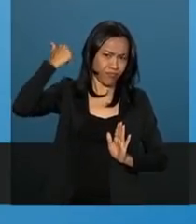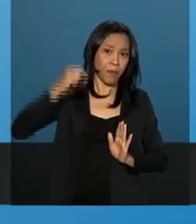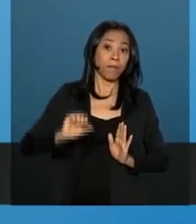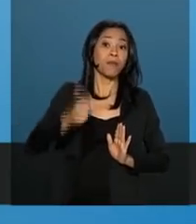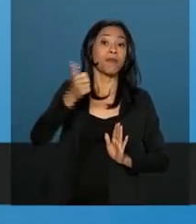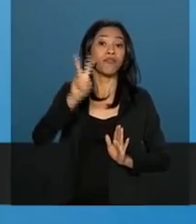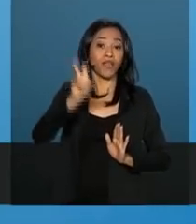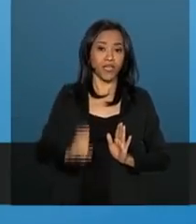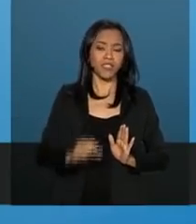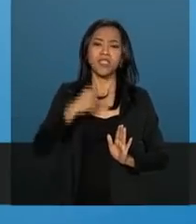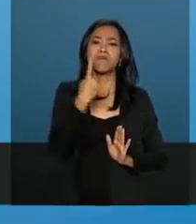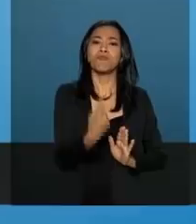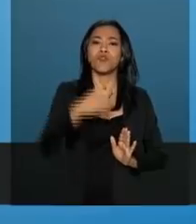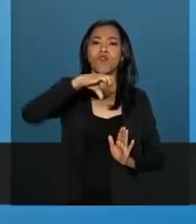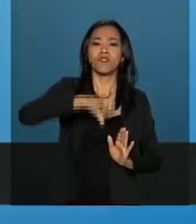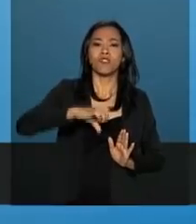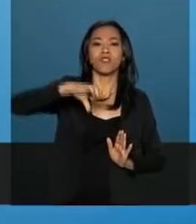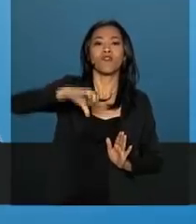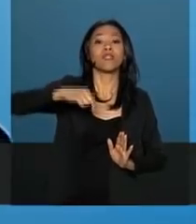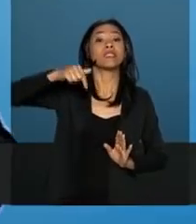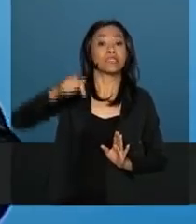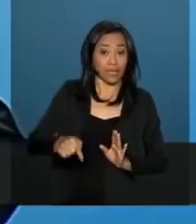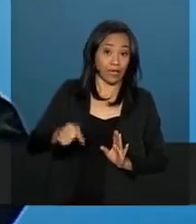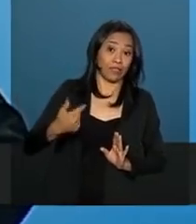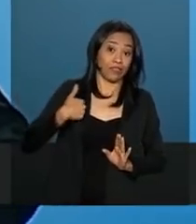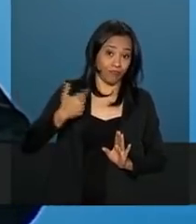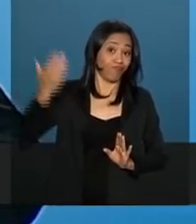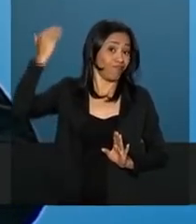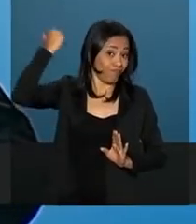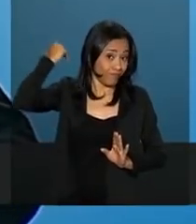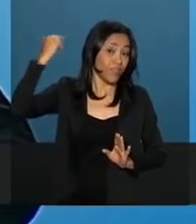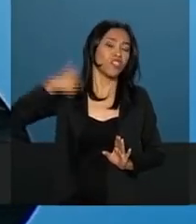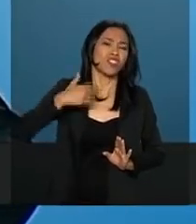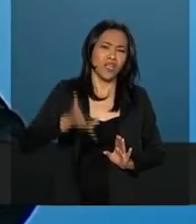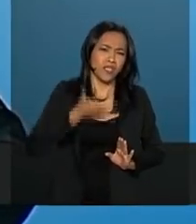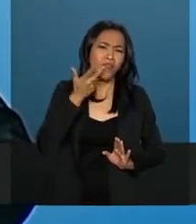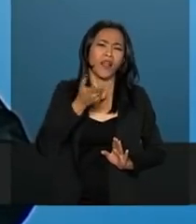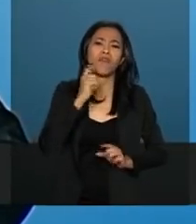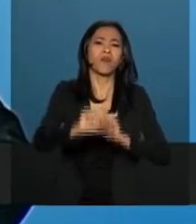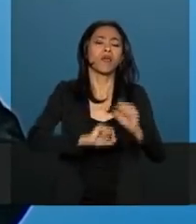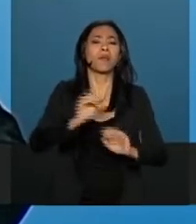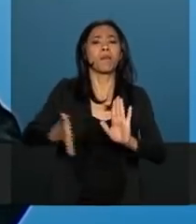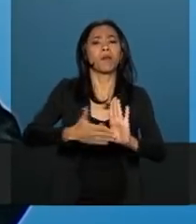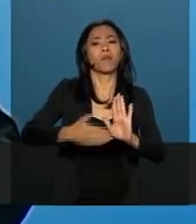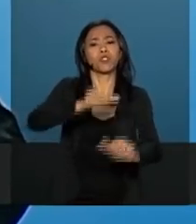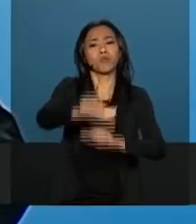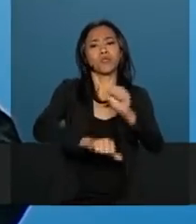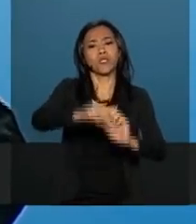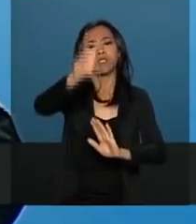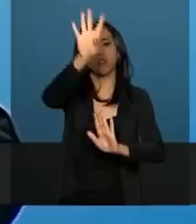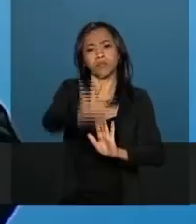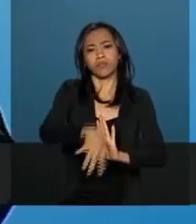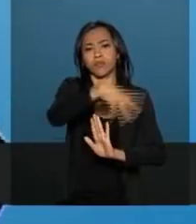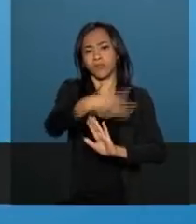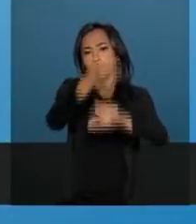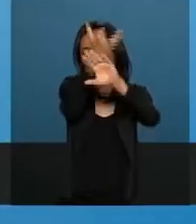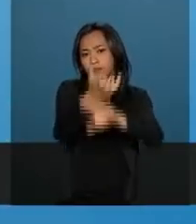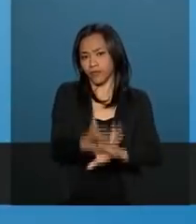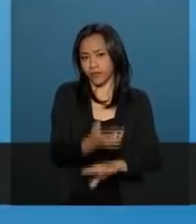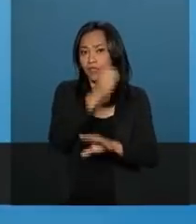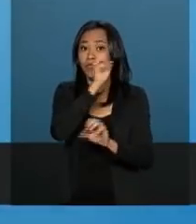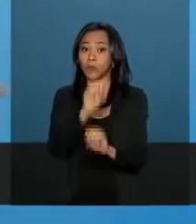vez, em 1997, já se falava na reforma do ensino médio, ao fundamento de